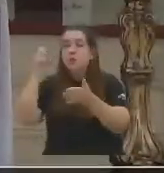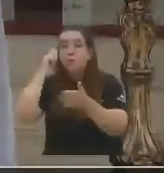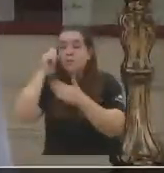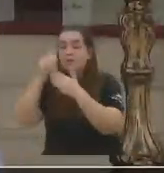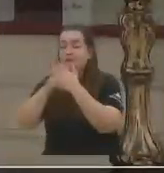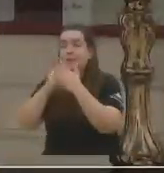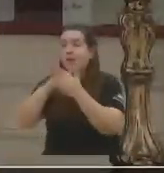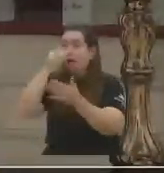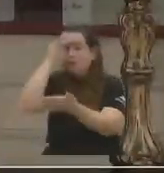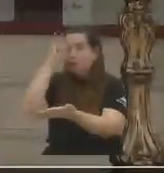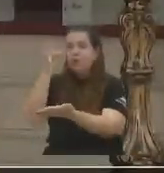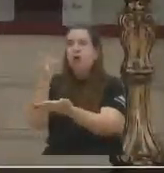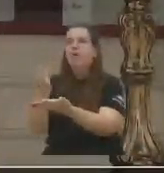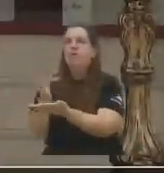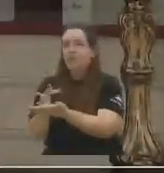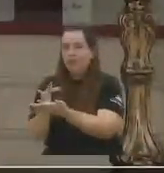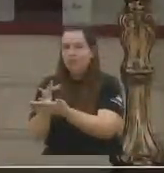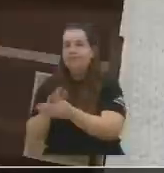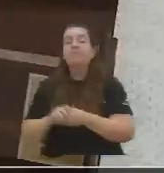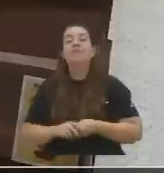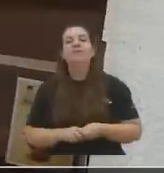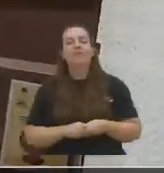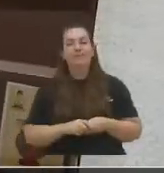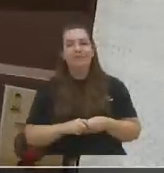Eis o mistério da fé.